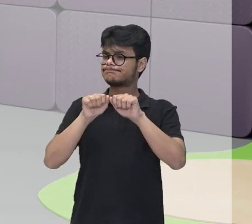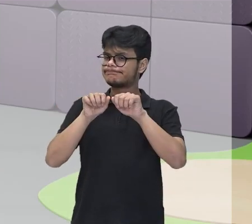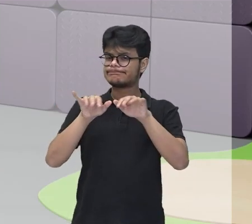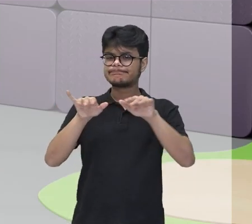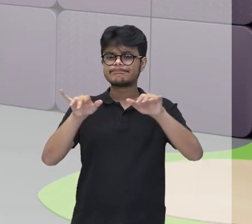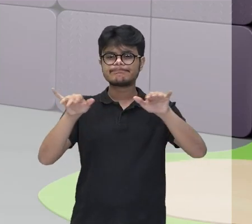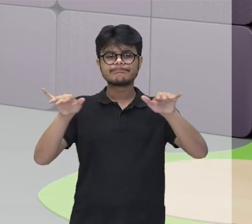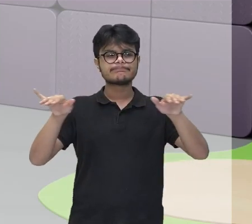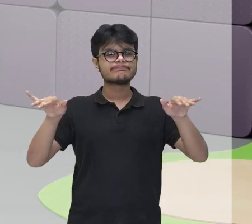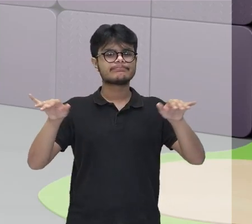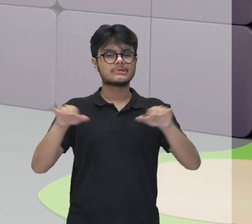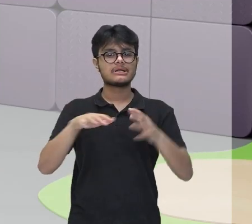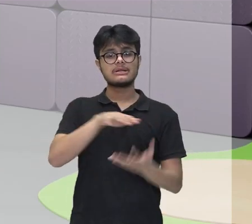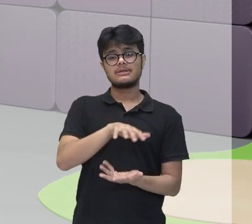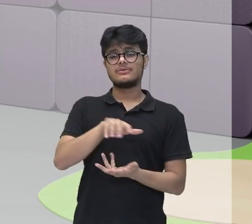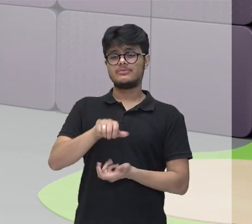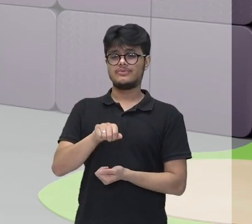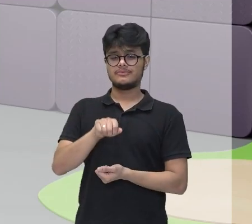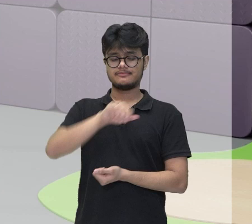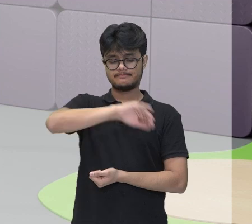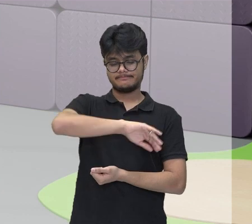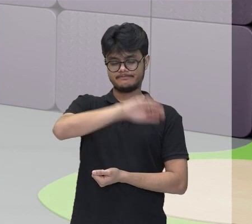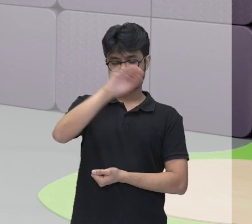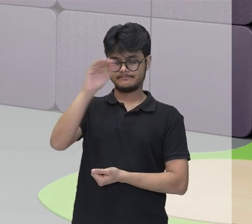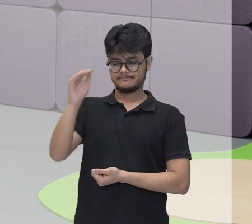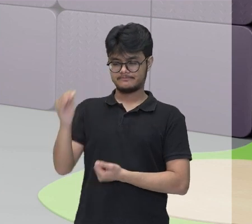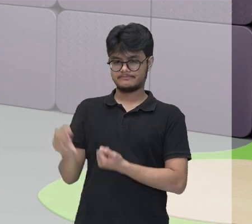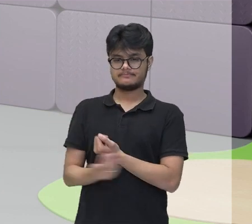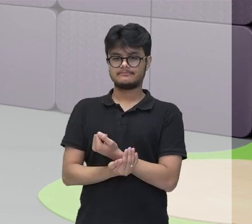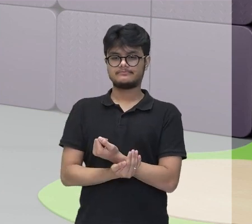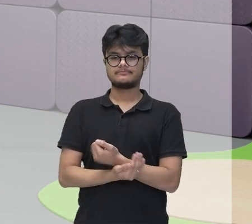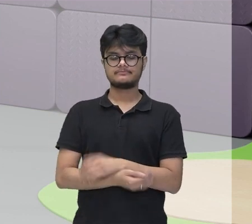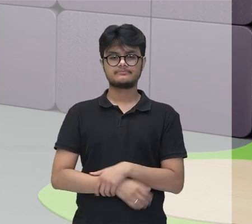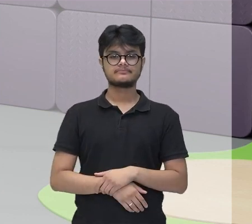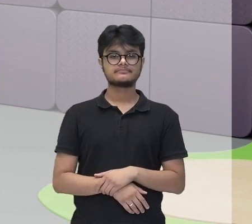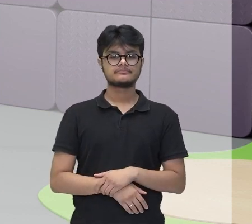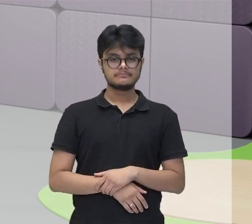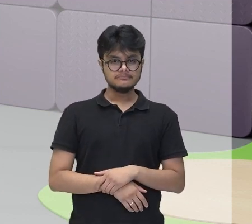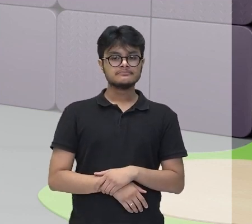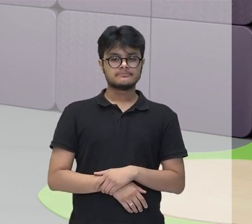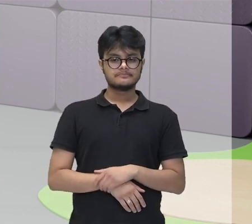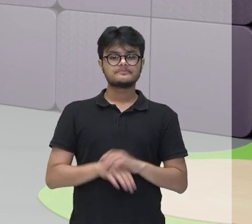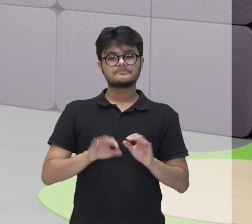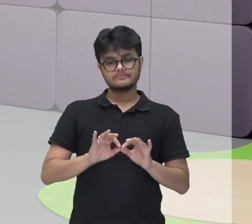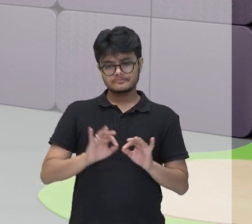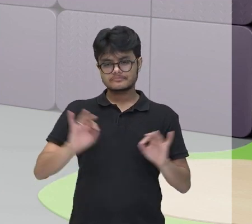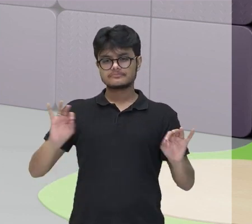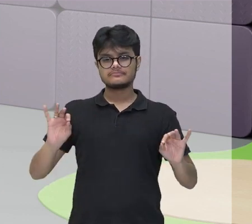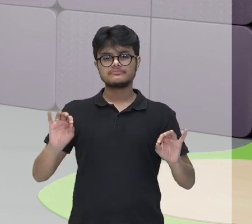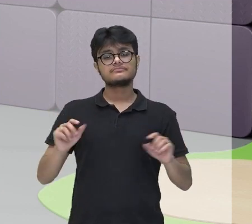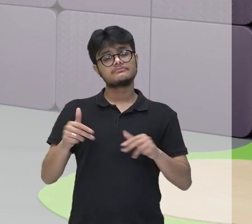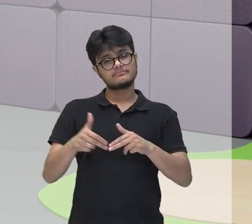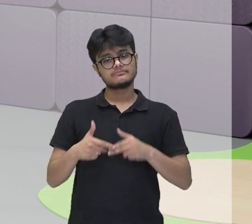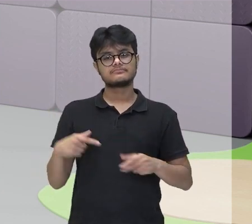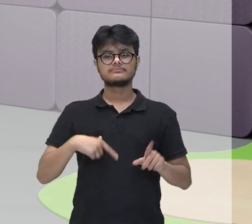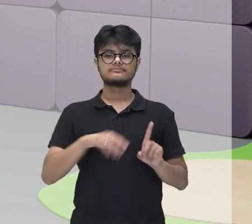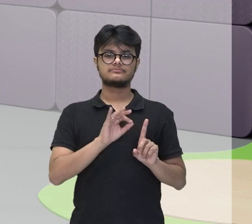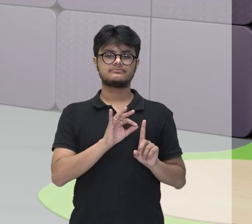superfícies da Terra, do planeta Terra, e a longas distâncias. Então, por isso que nós